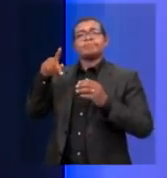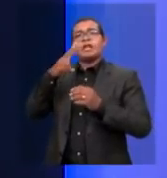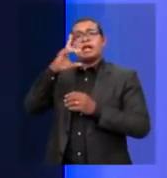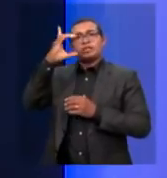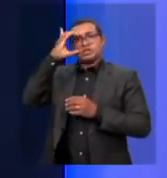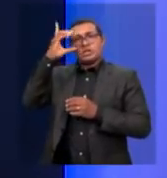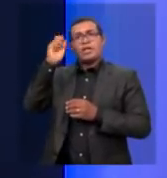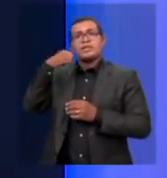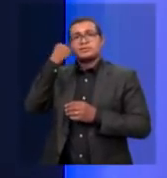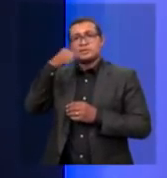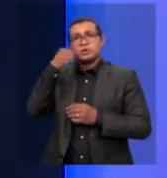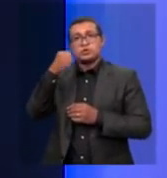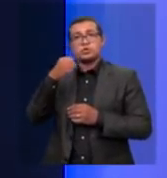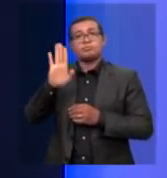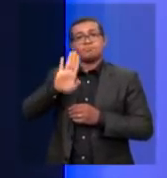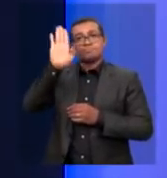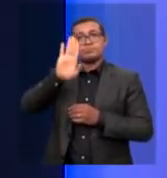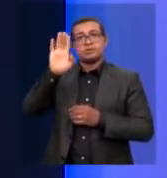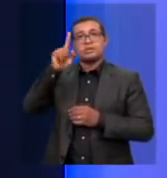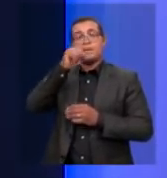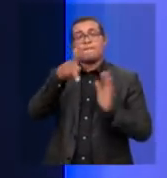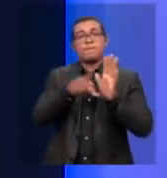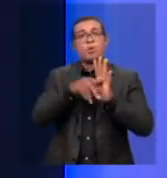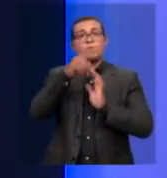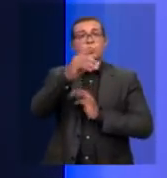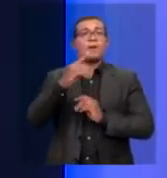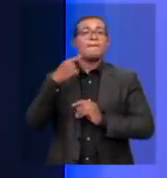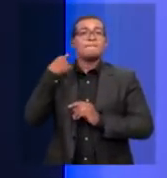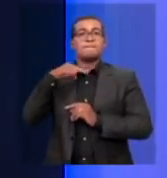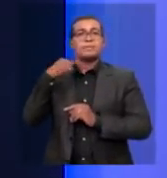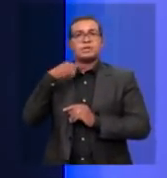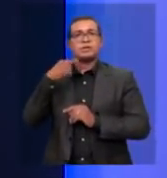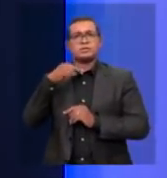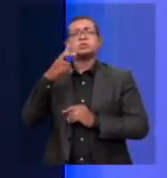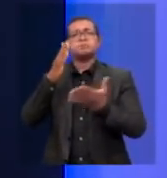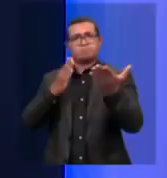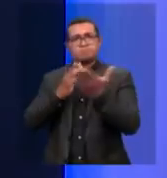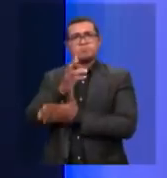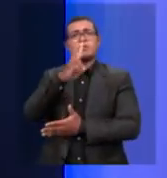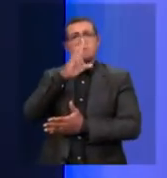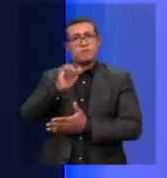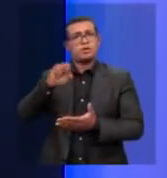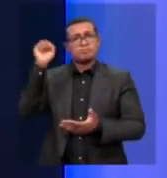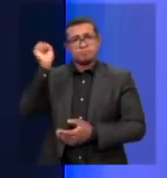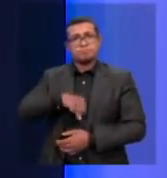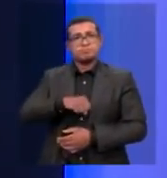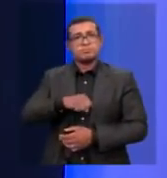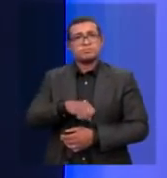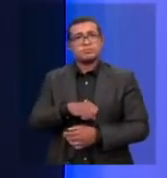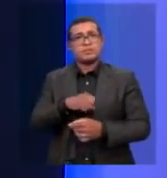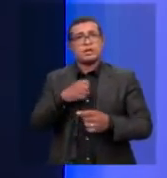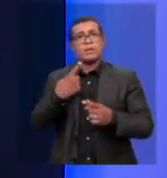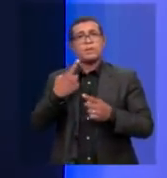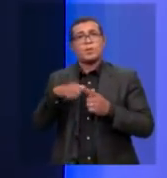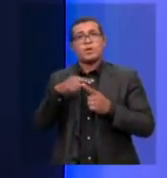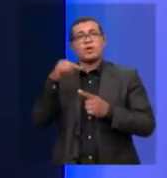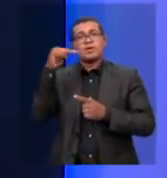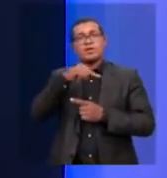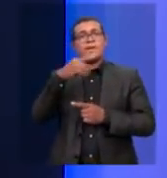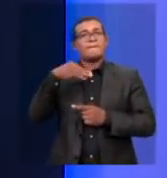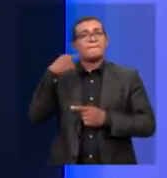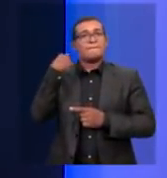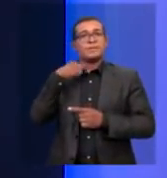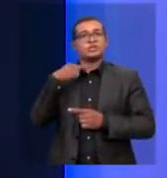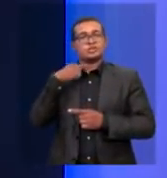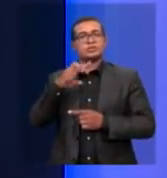vai se eleger senadora por minas gerais vai cometer é minas gerais vai estabelecer esse ato de desagravo aí a